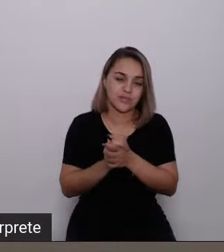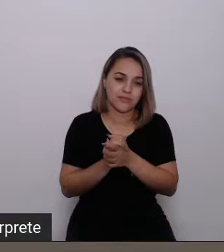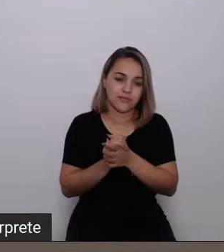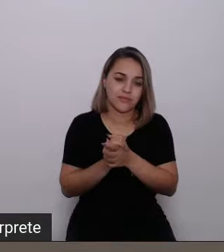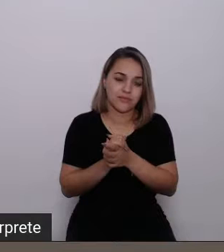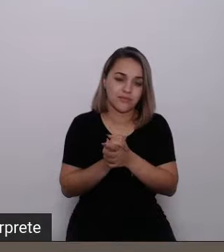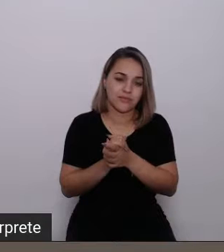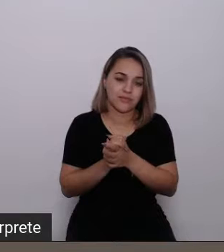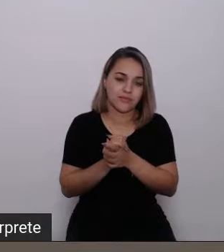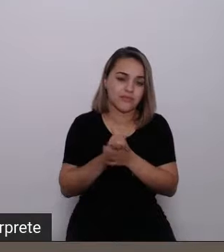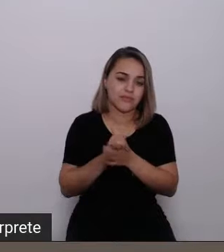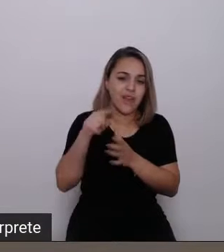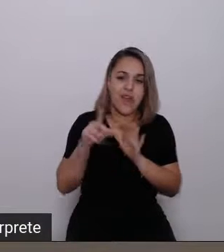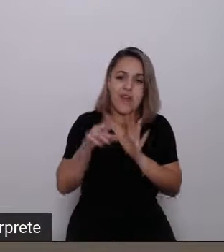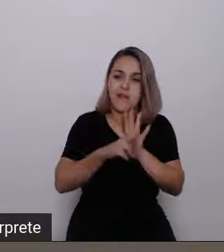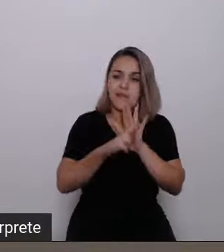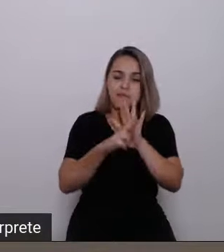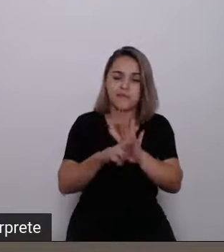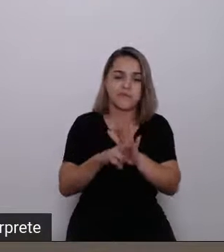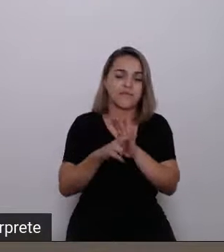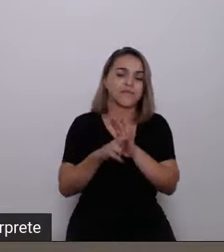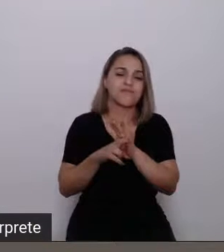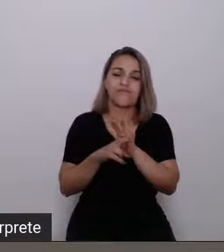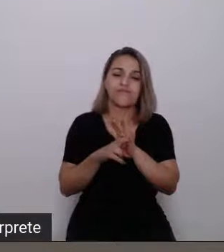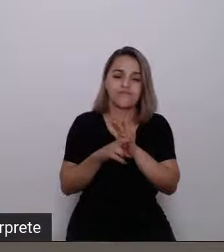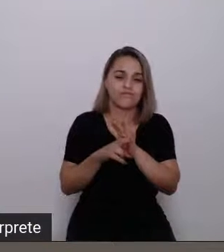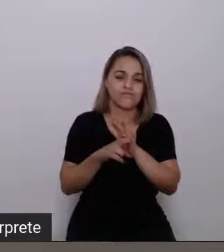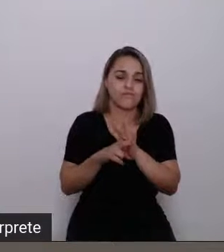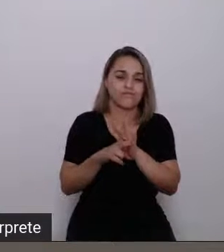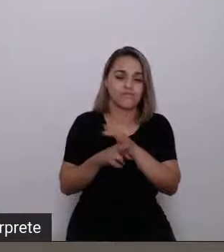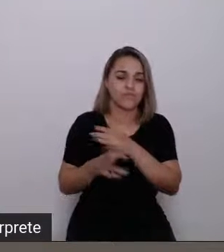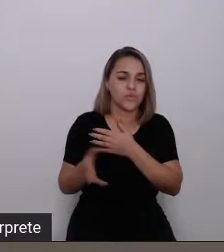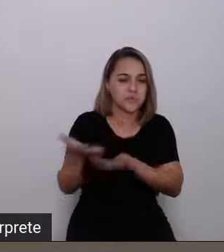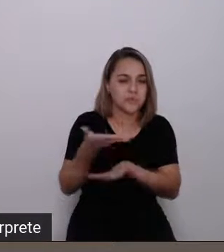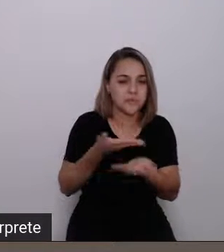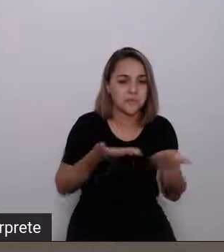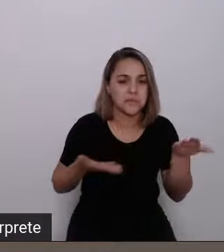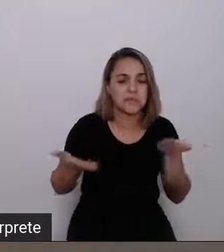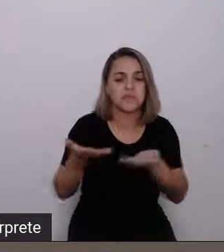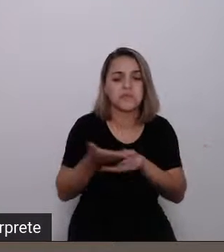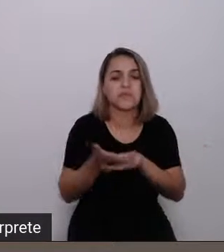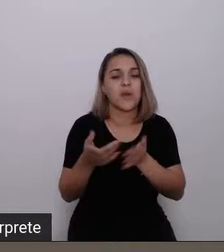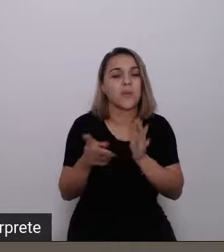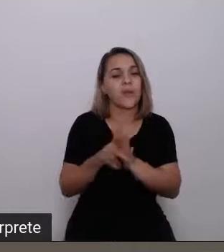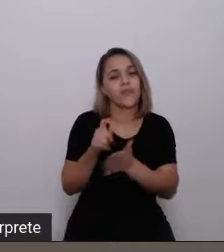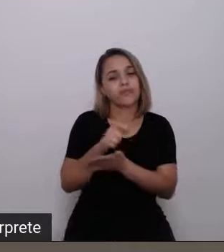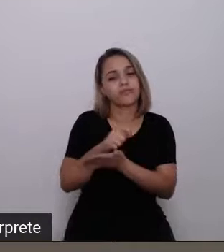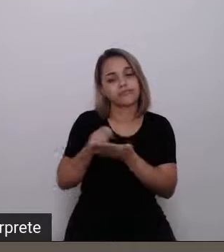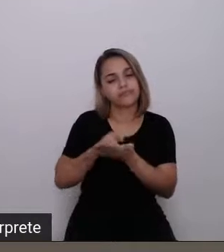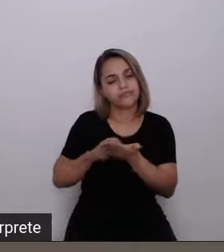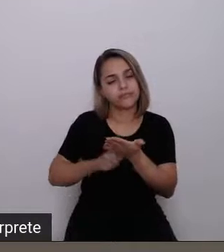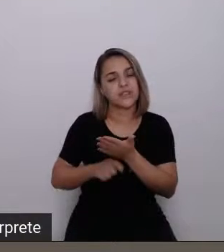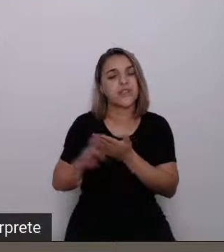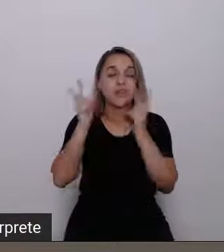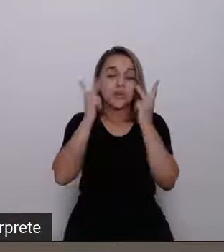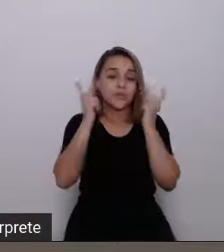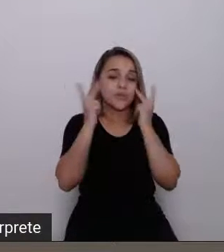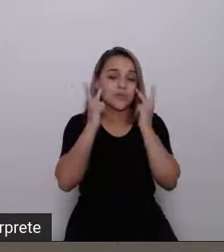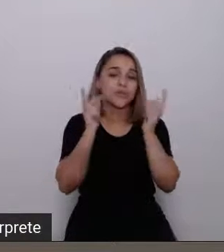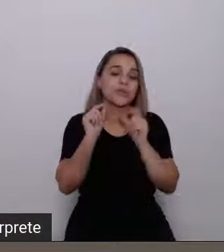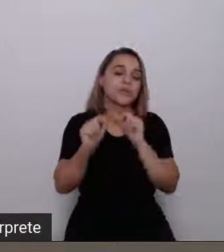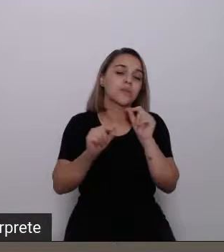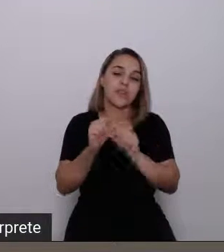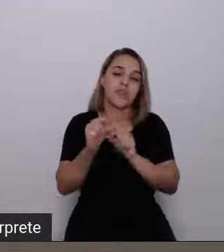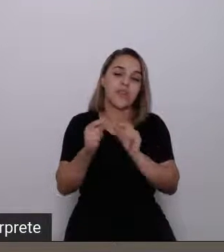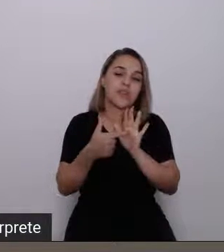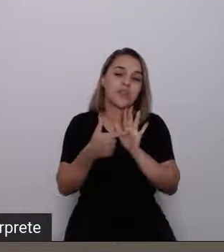enfim, circulava aqui como um escritor naturalista, né? E ele vai bater muito no Zola, porque,